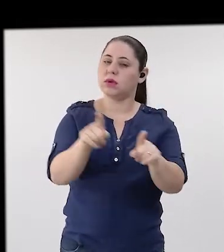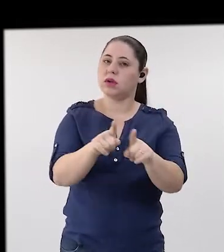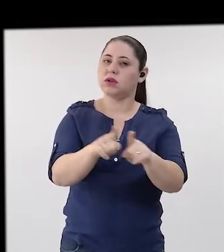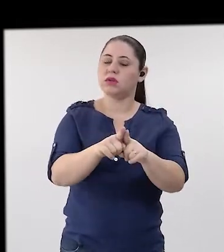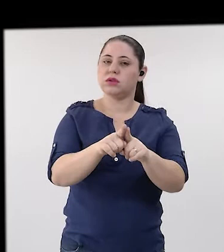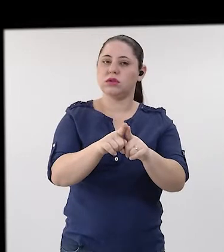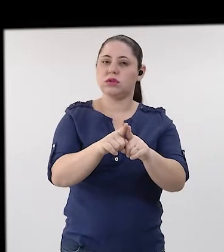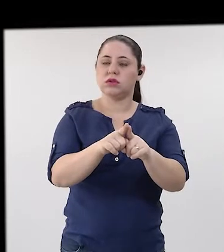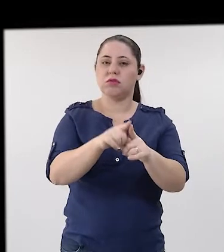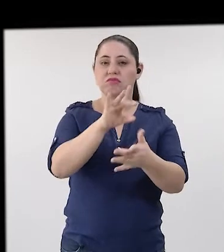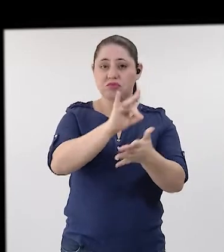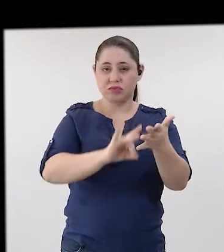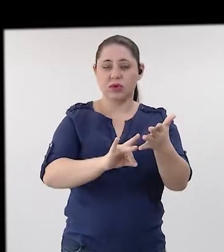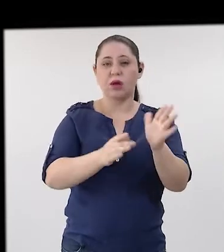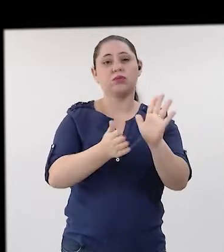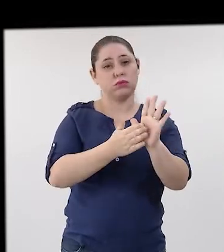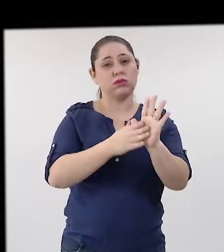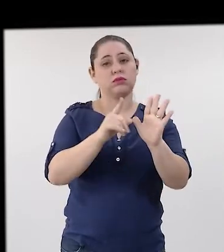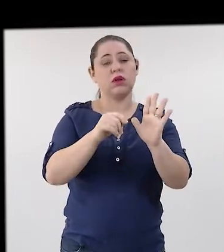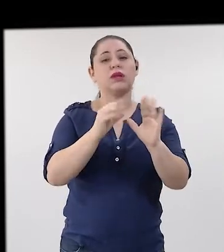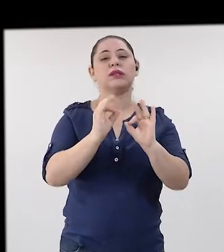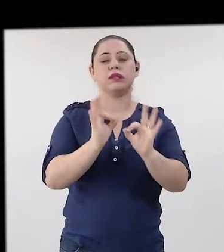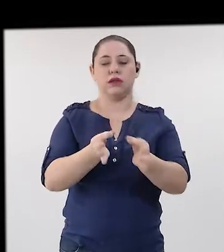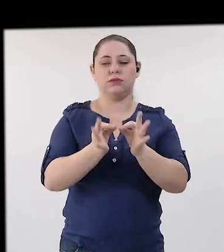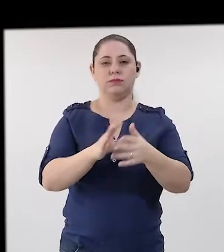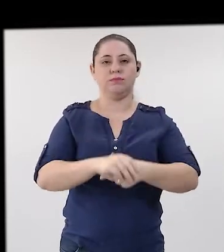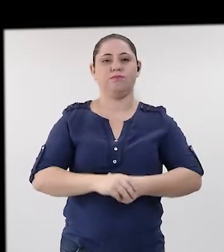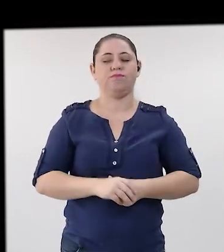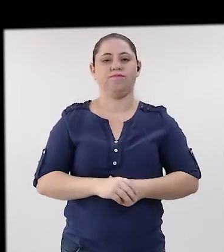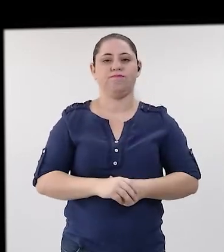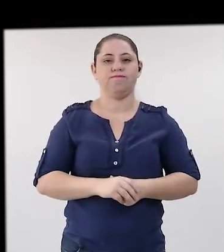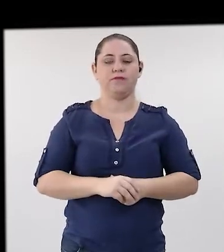de validação também da metodologia que era proposta. Tanto é que